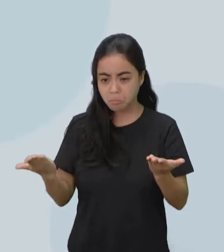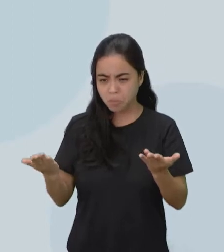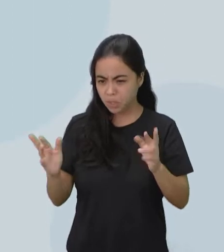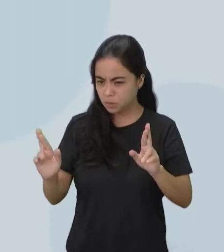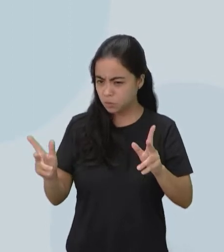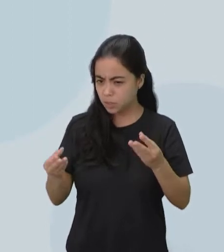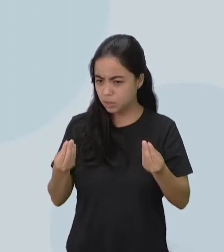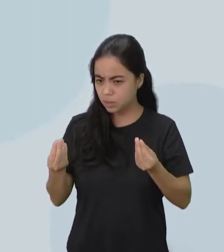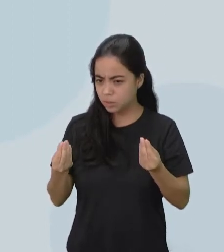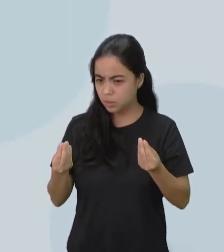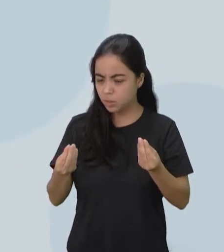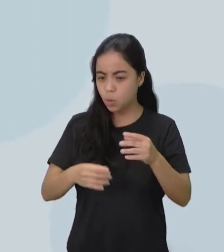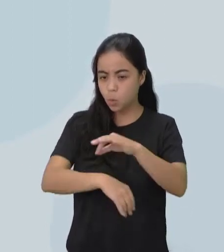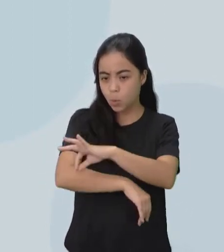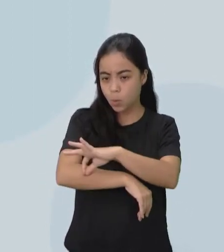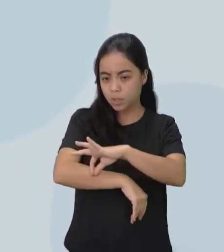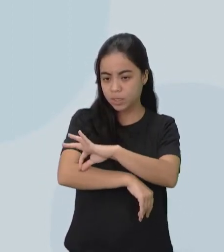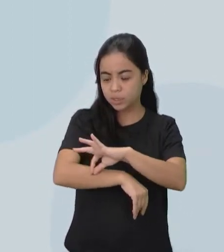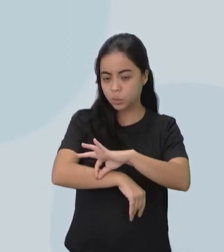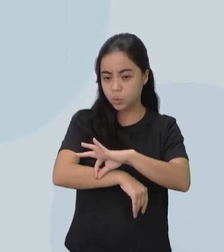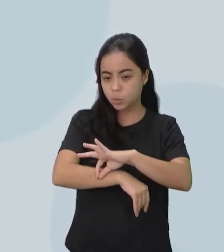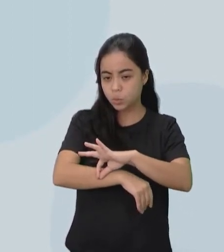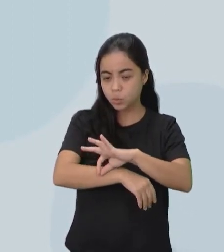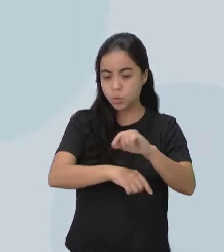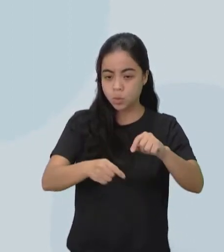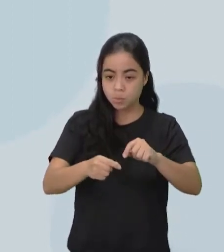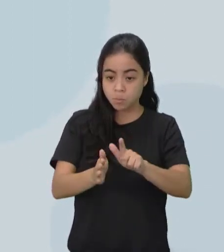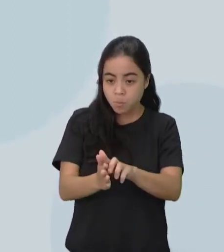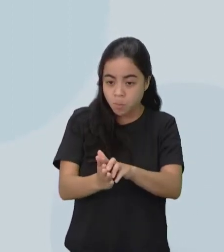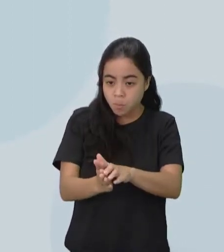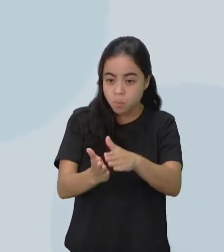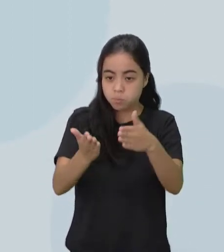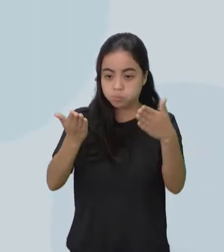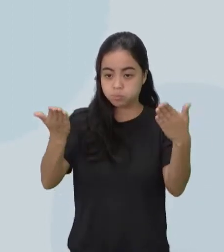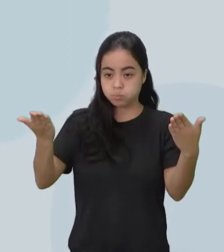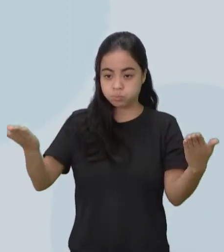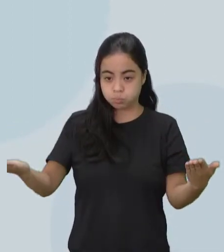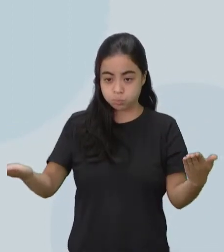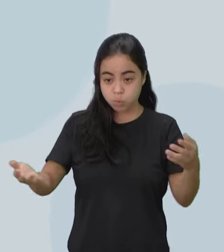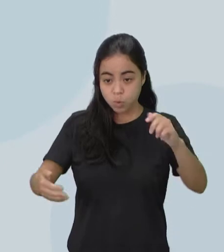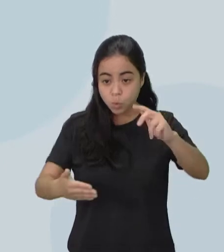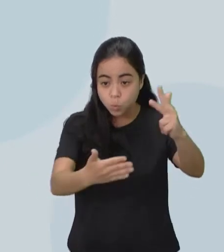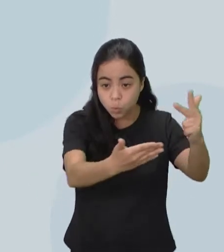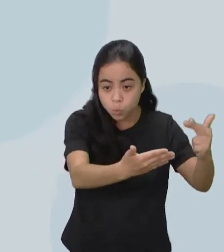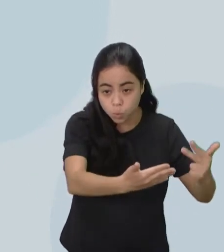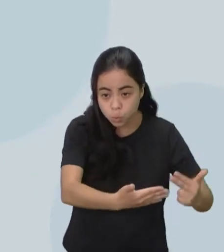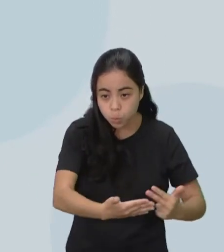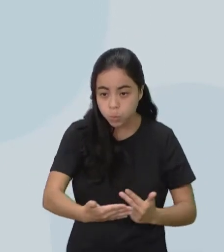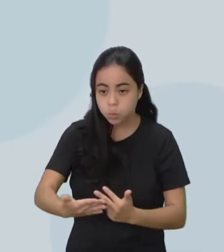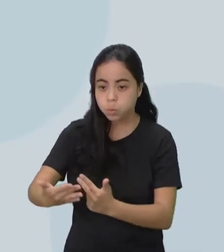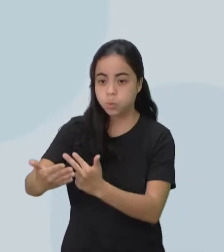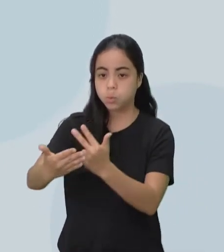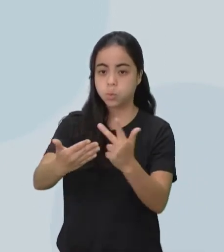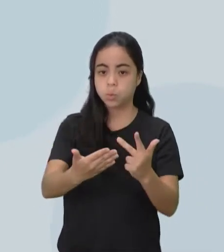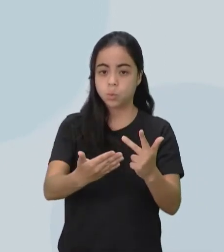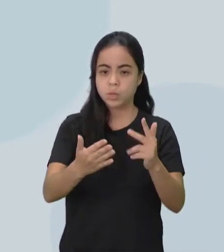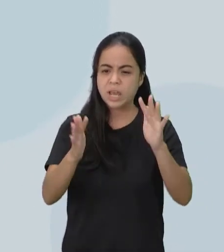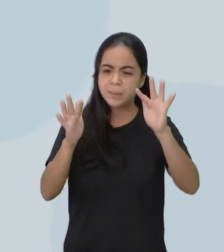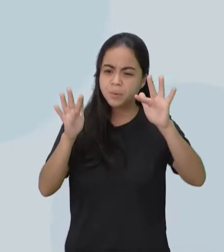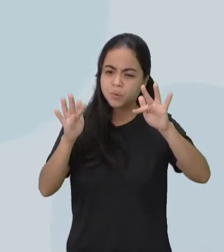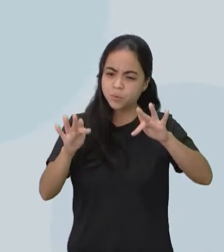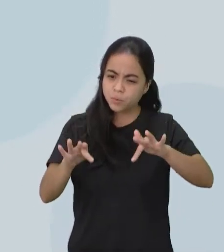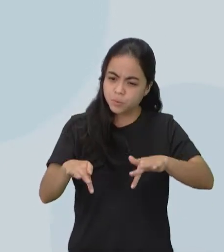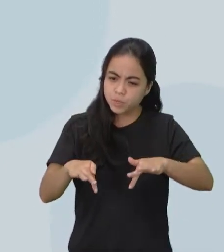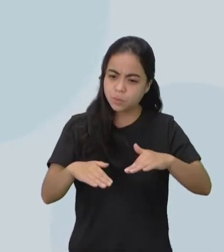diferença? É que o arquiteto, ele projeta a obra, né, antes de construí-la na realidade. E aí, no final de todo o processo